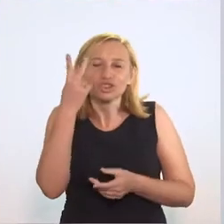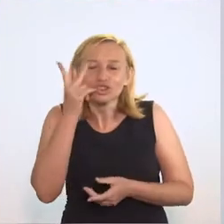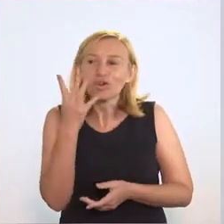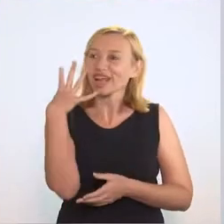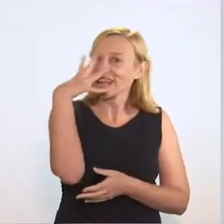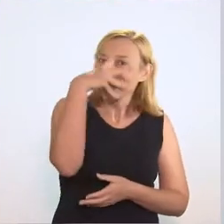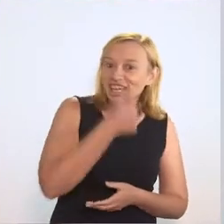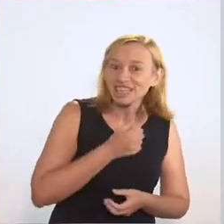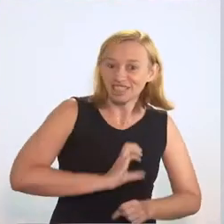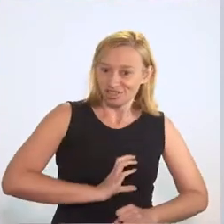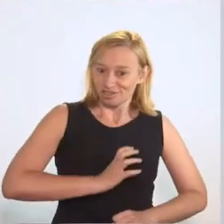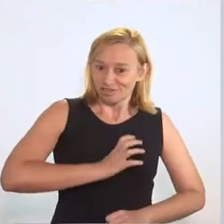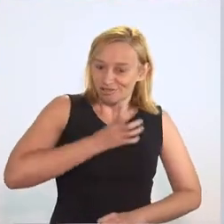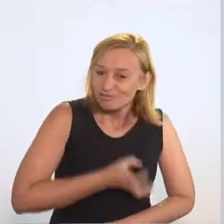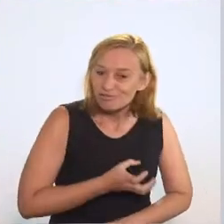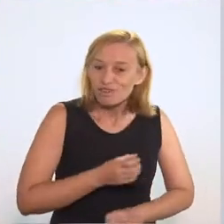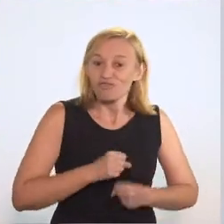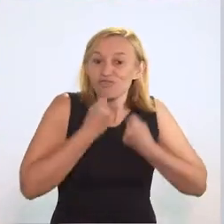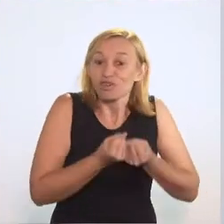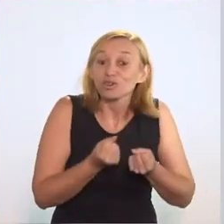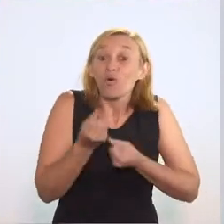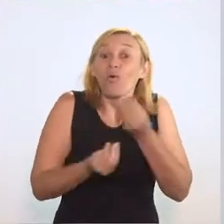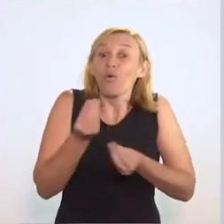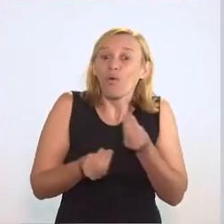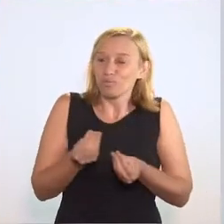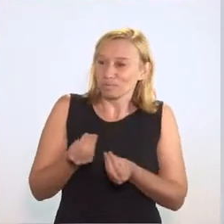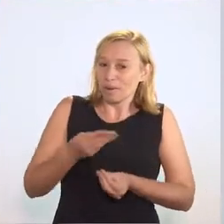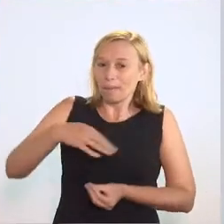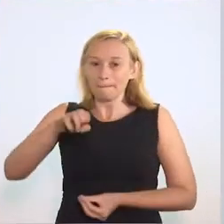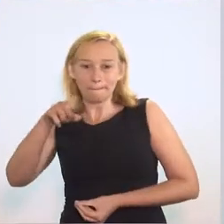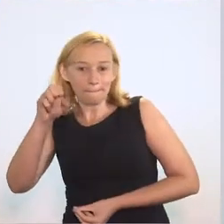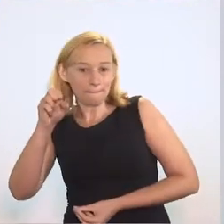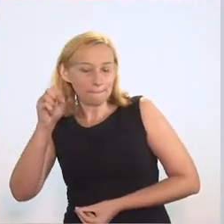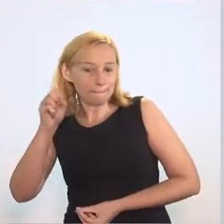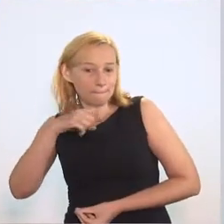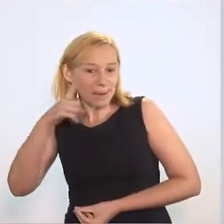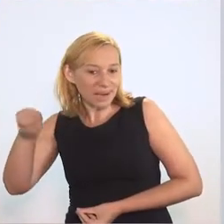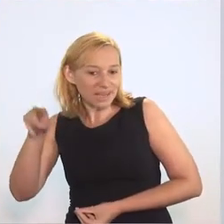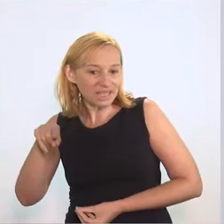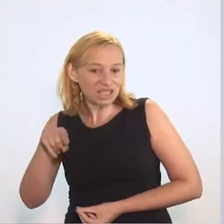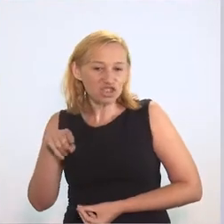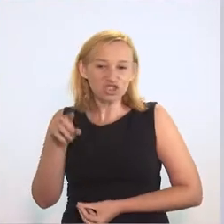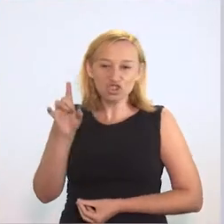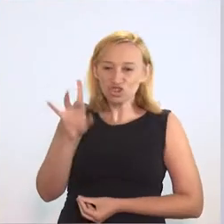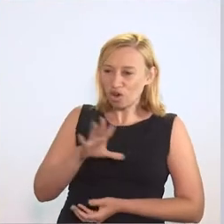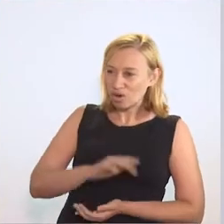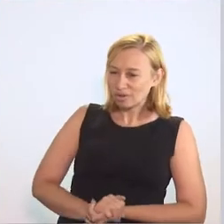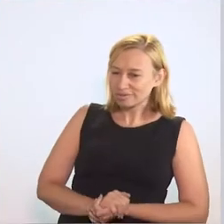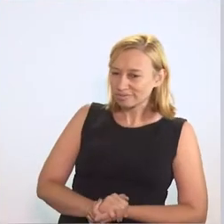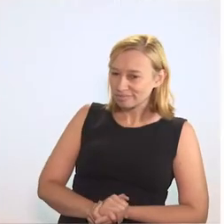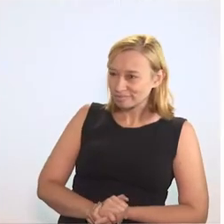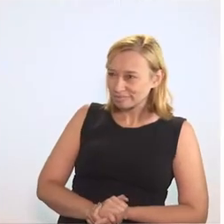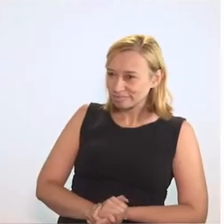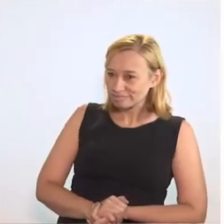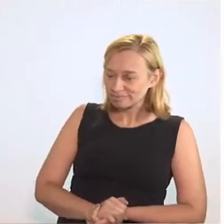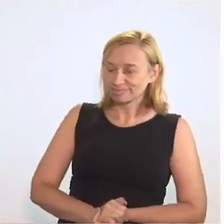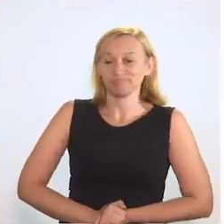muito bonita, de muita força, de muita coragem. Como é que foi isso? Mãe Solo, o nome já fala, né? Mas vamos lá.